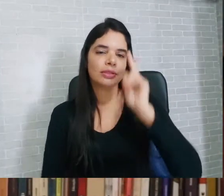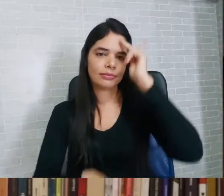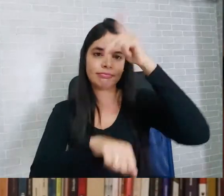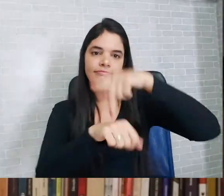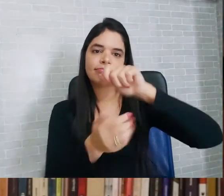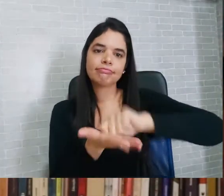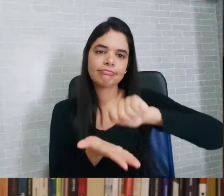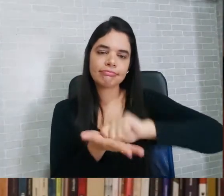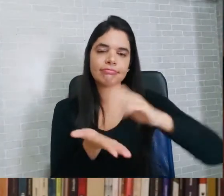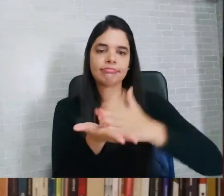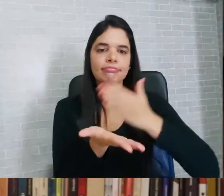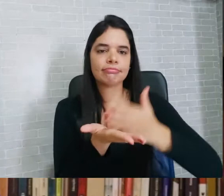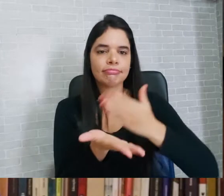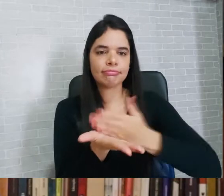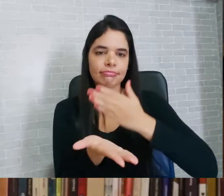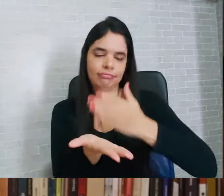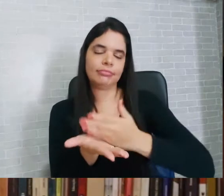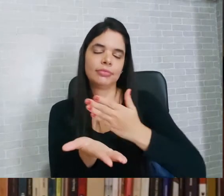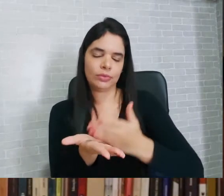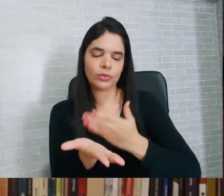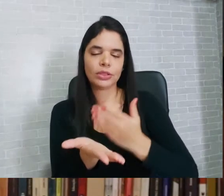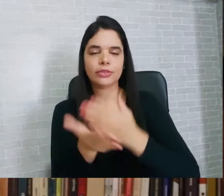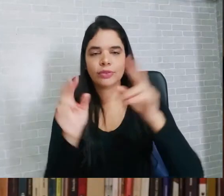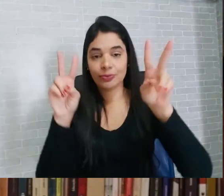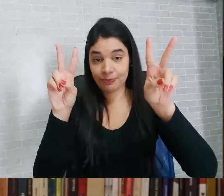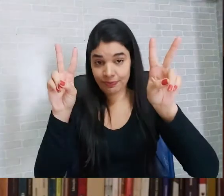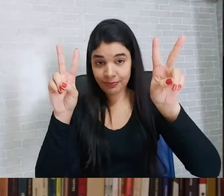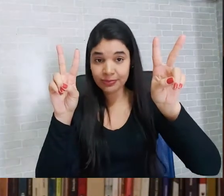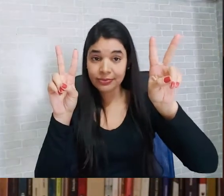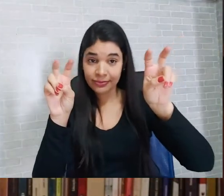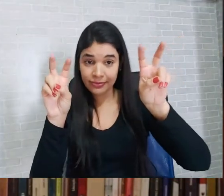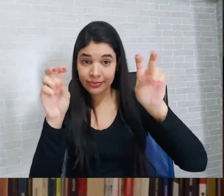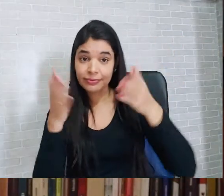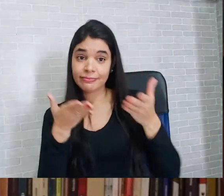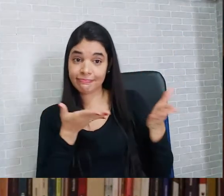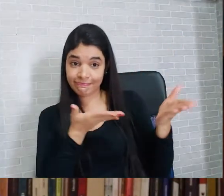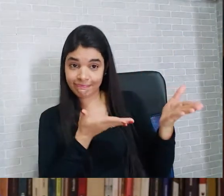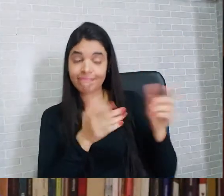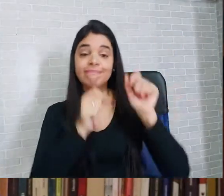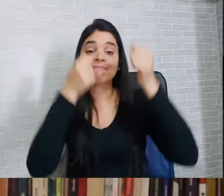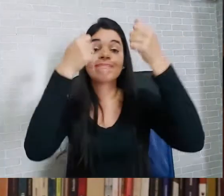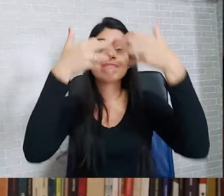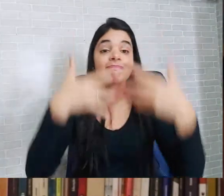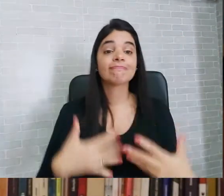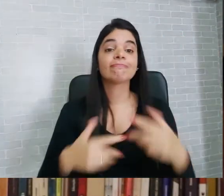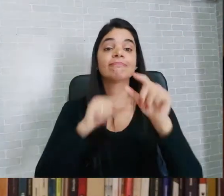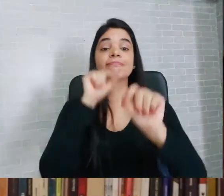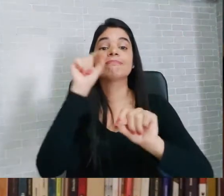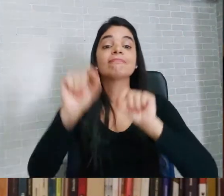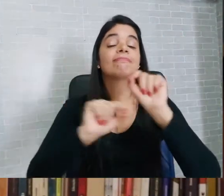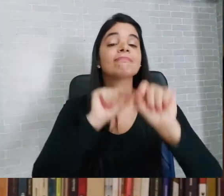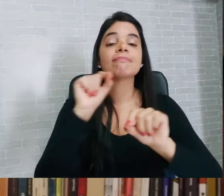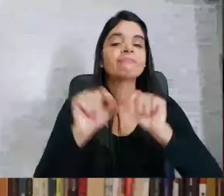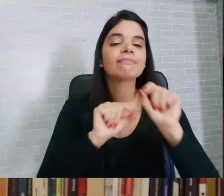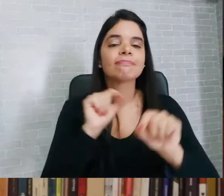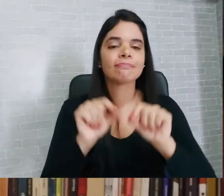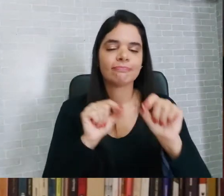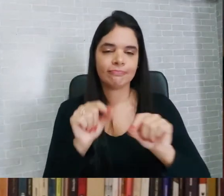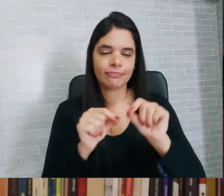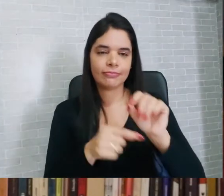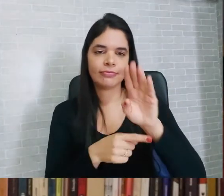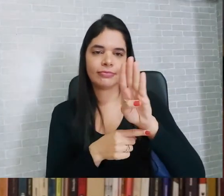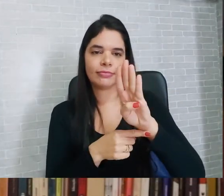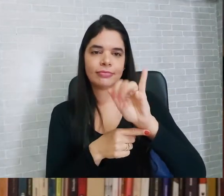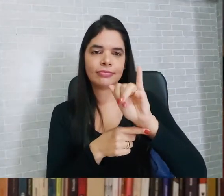escreveram um livrinho chamado Introduction à la littérature guyanaise, né? Eles se chamam